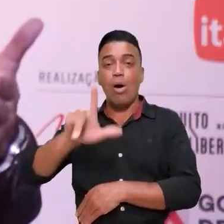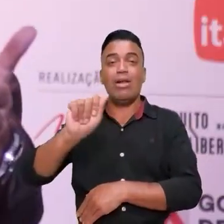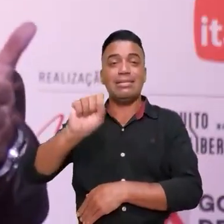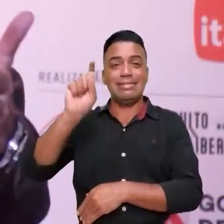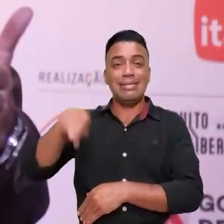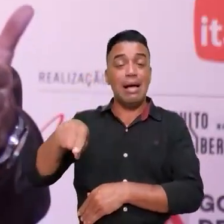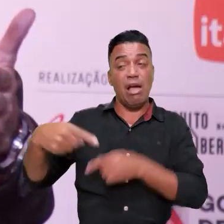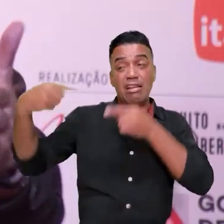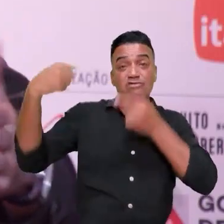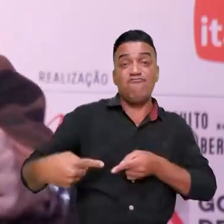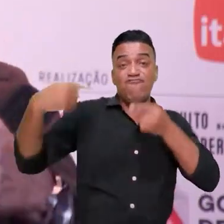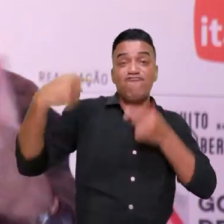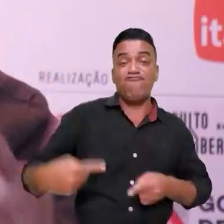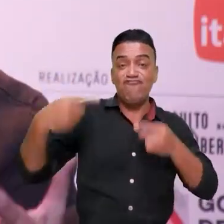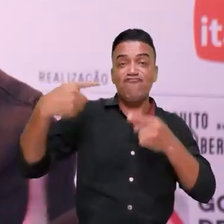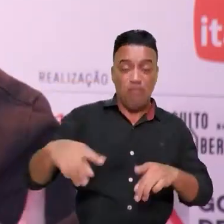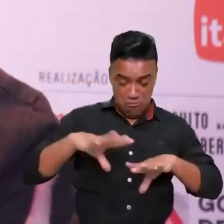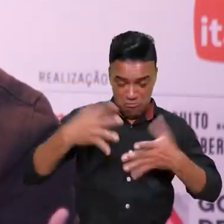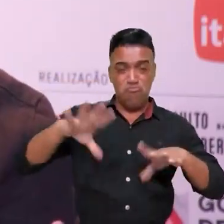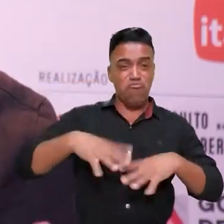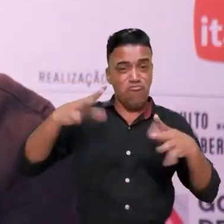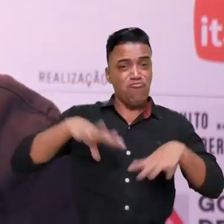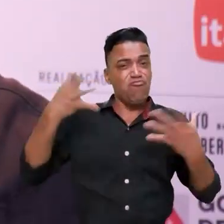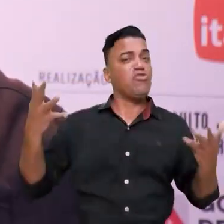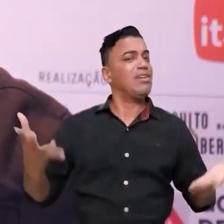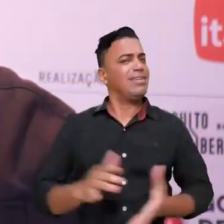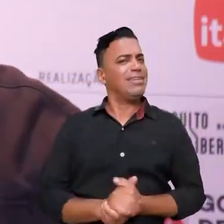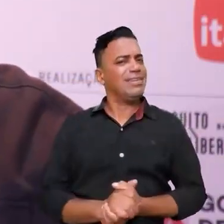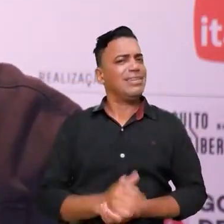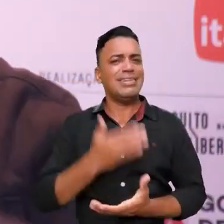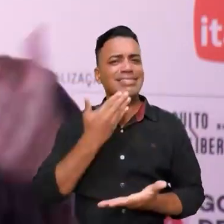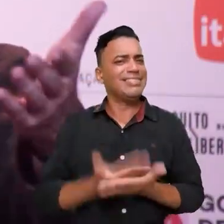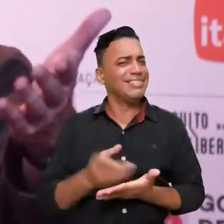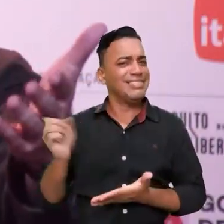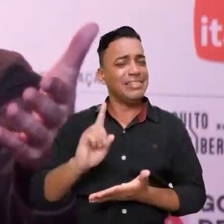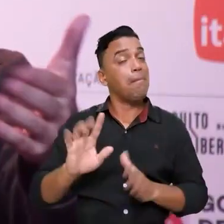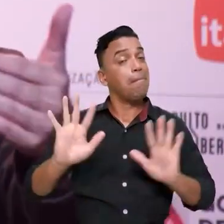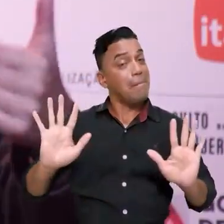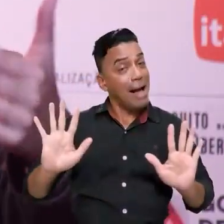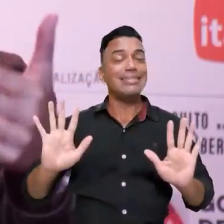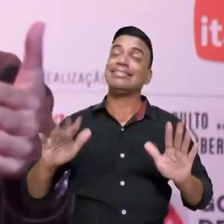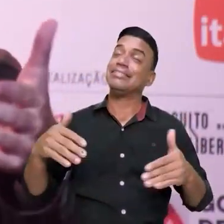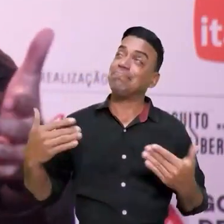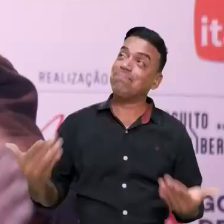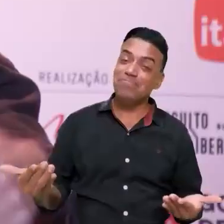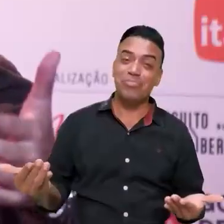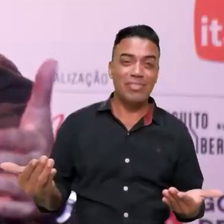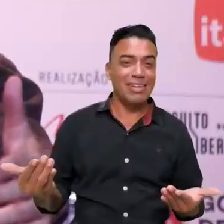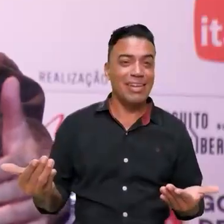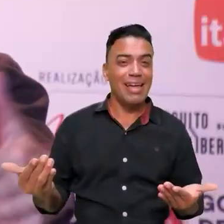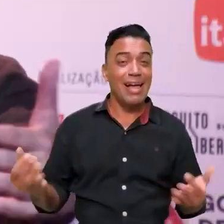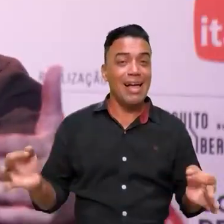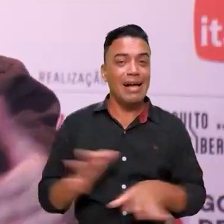essa menina me desafiava, ela era de um atrevimento inacreditável. Mas, enfim, por